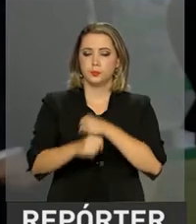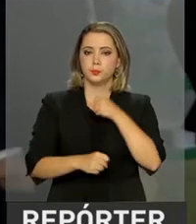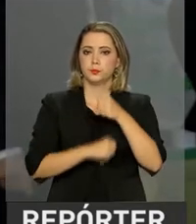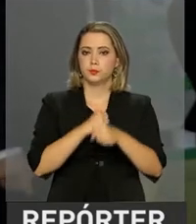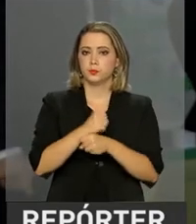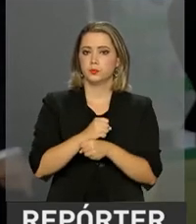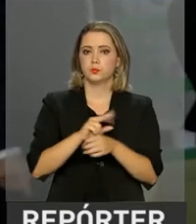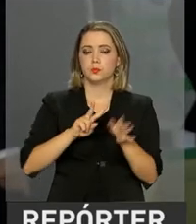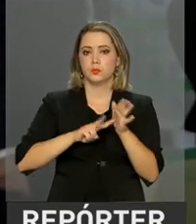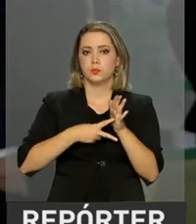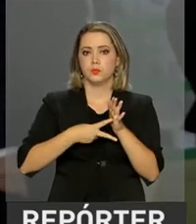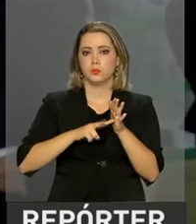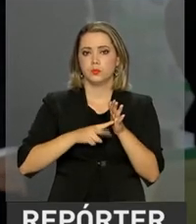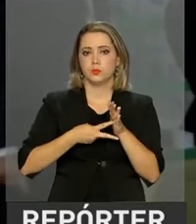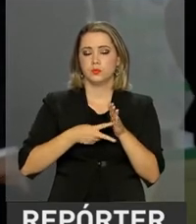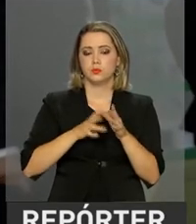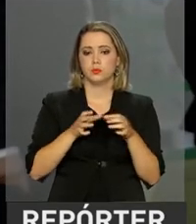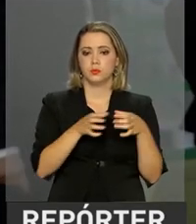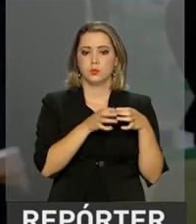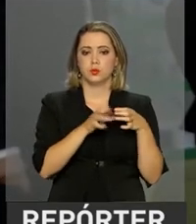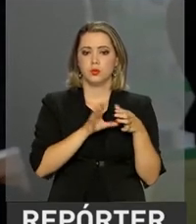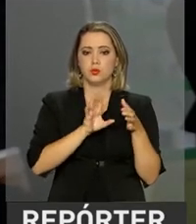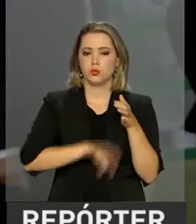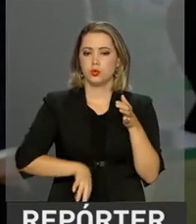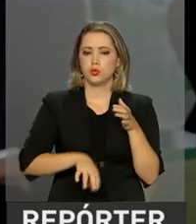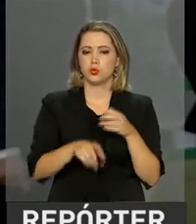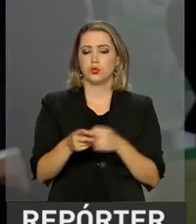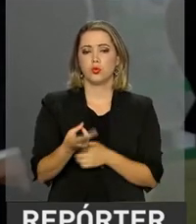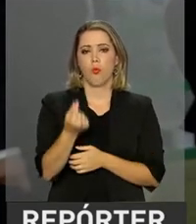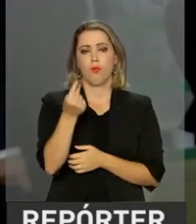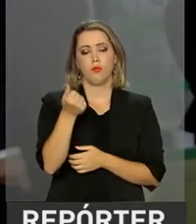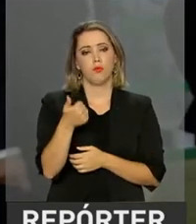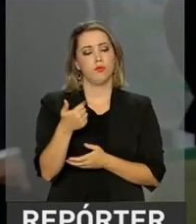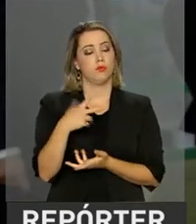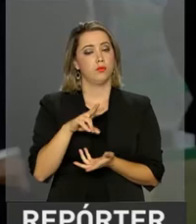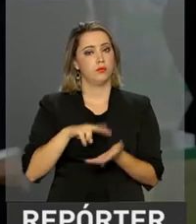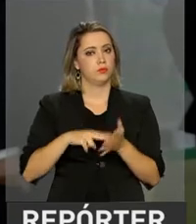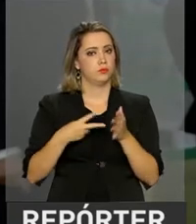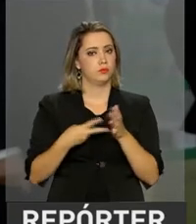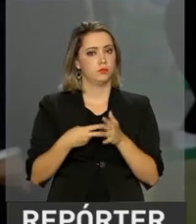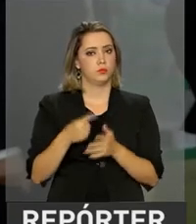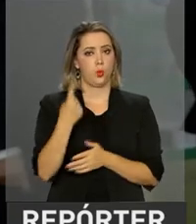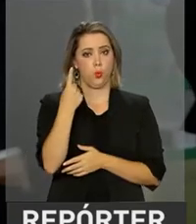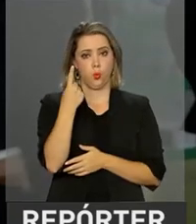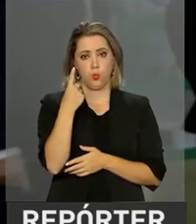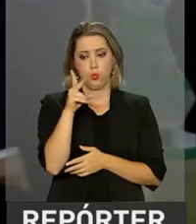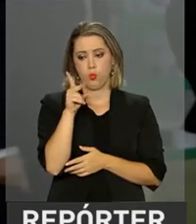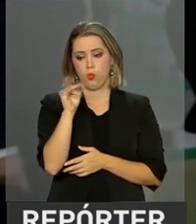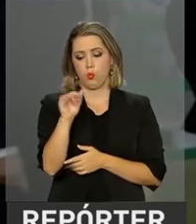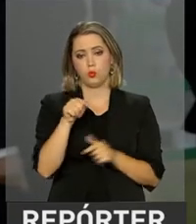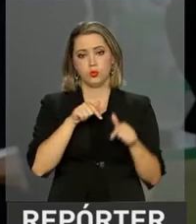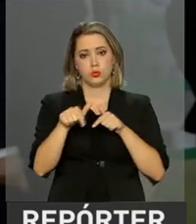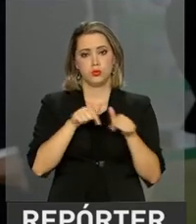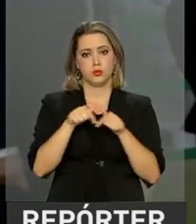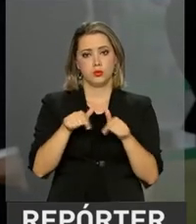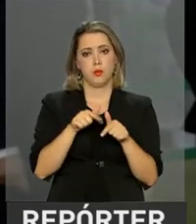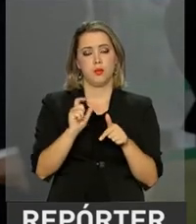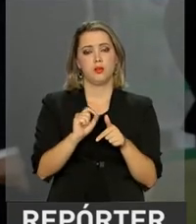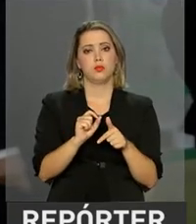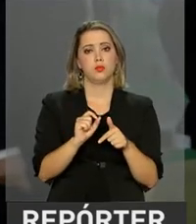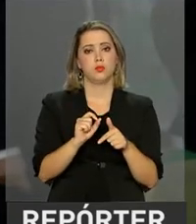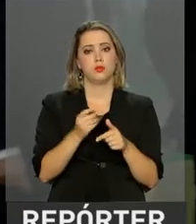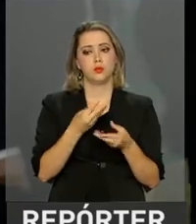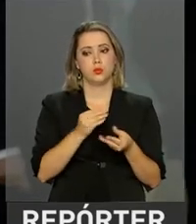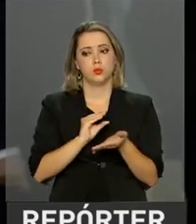os sindicatos, ou seja, aquele desconto anual que corresponde a um dia de salário do trabalhador e que